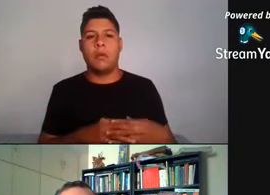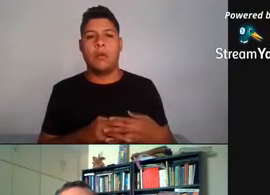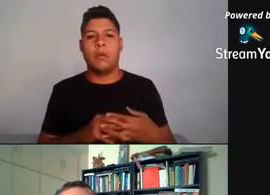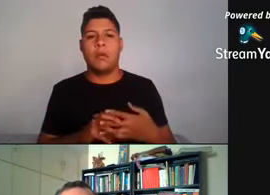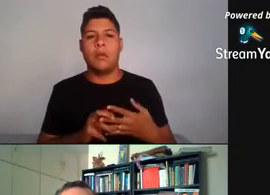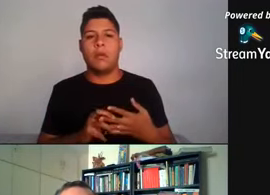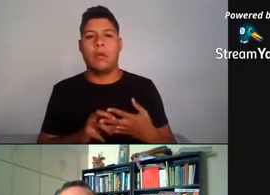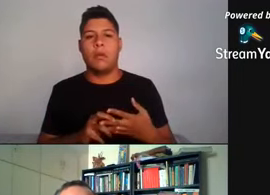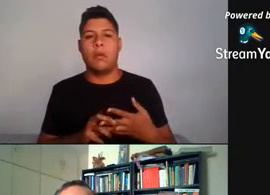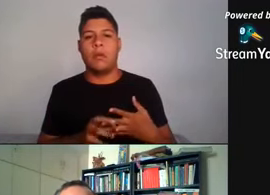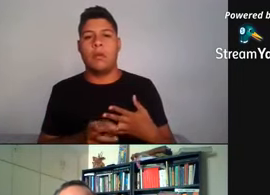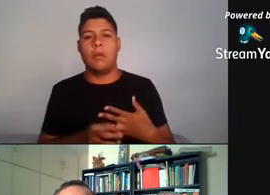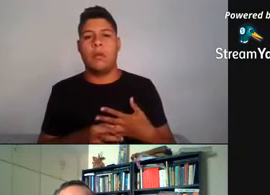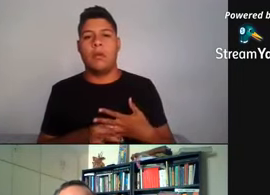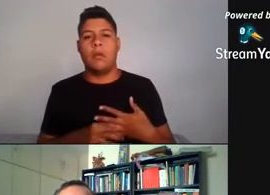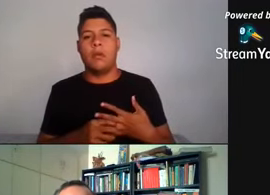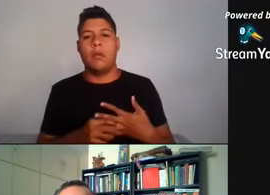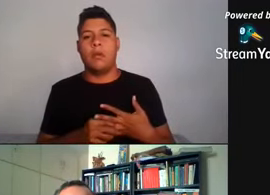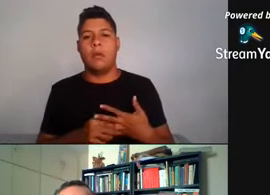Com você.